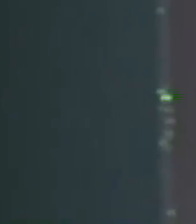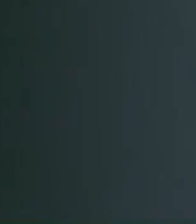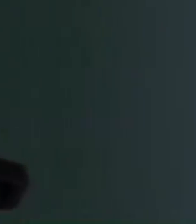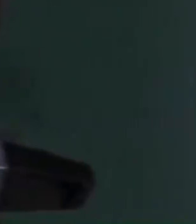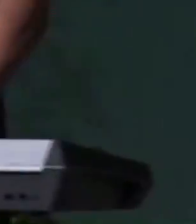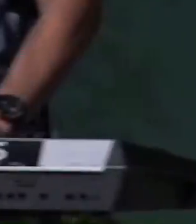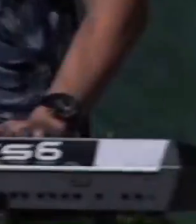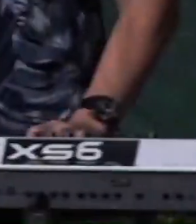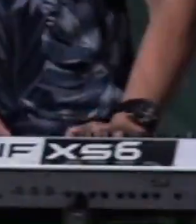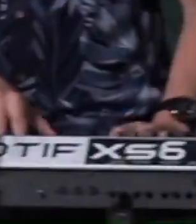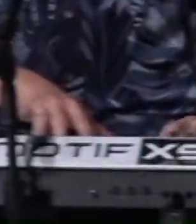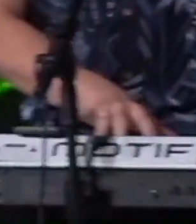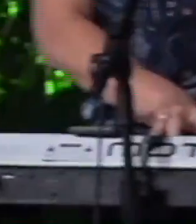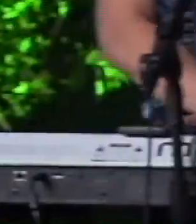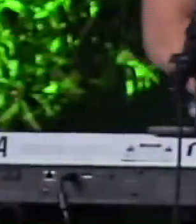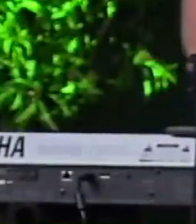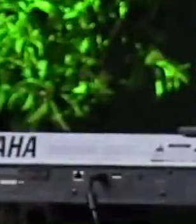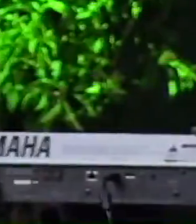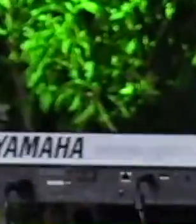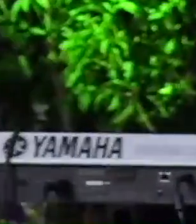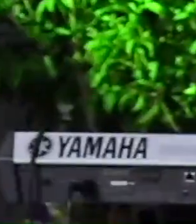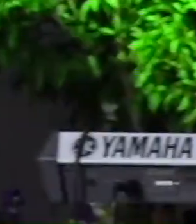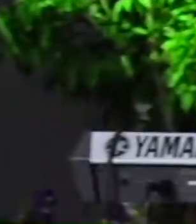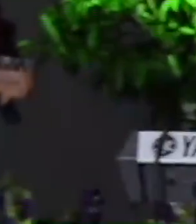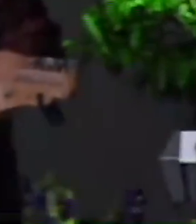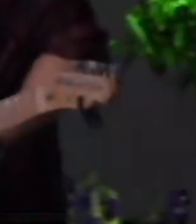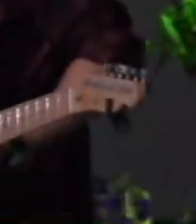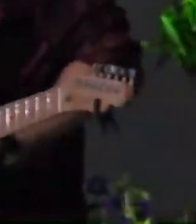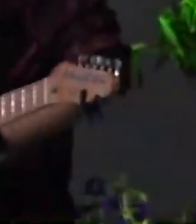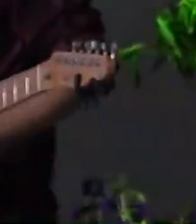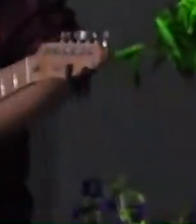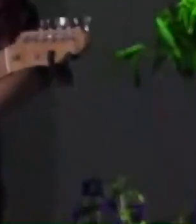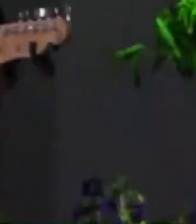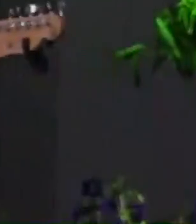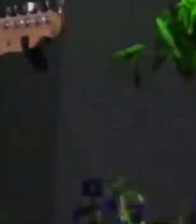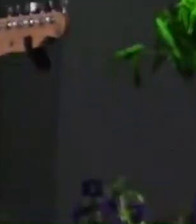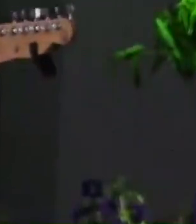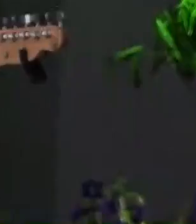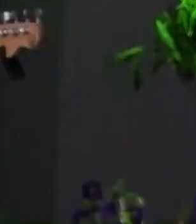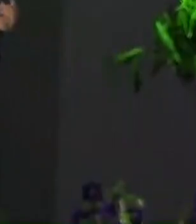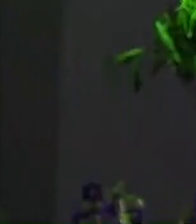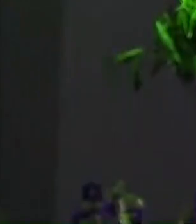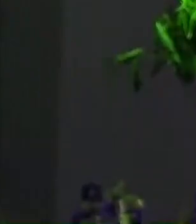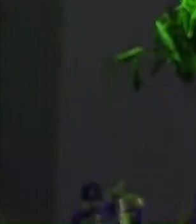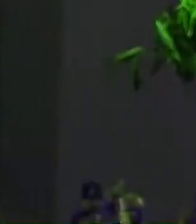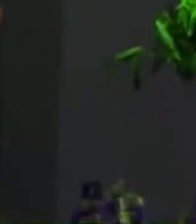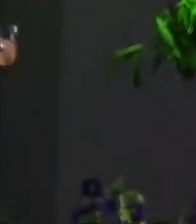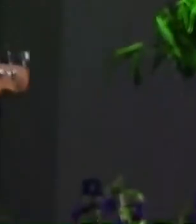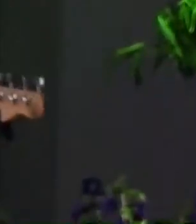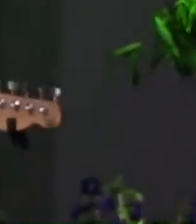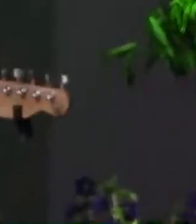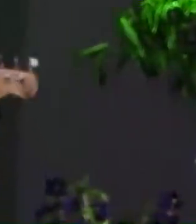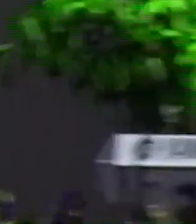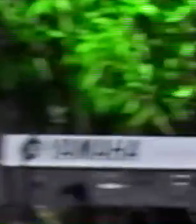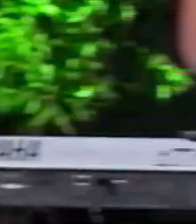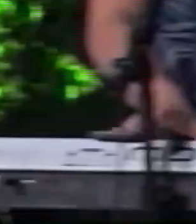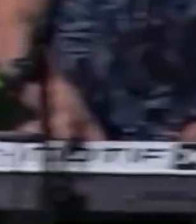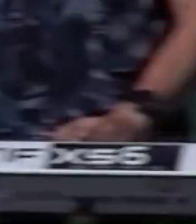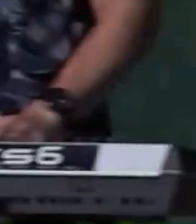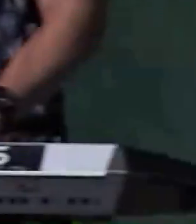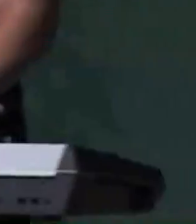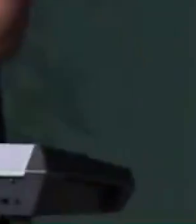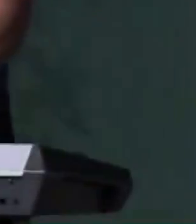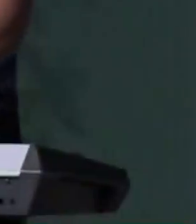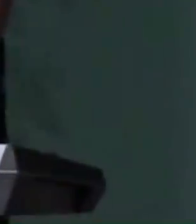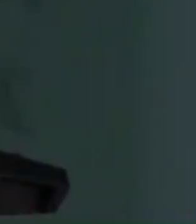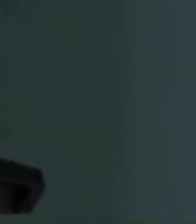não aguentam lidar com pessoas brilhantes que Deus está fazendo. Deixa eu dizer uma coisa para você, mulher: quem te planifica